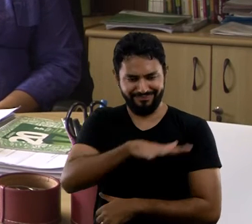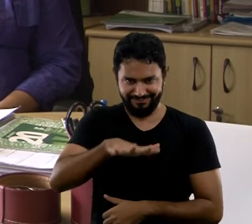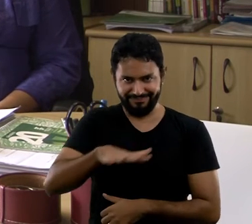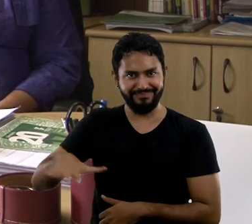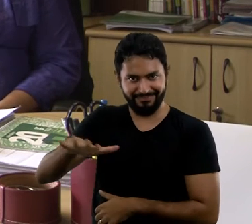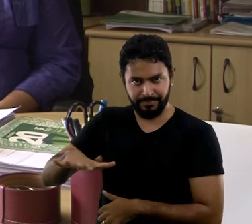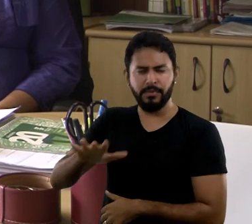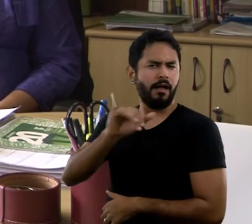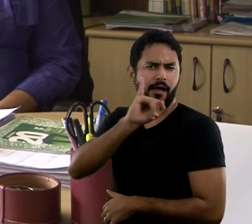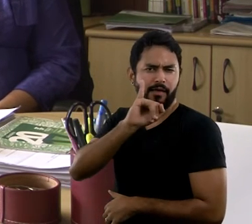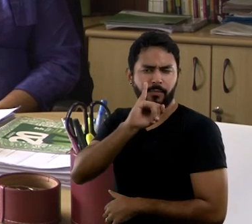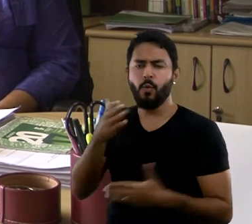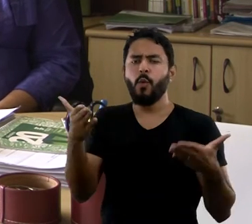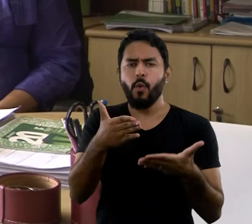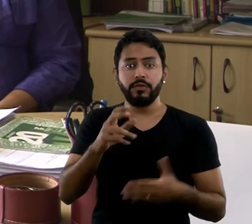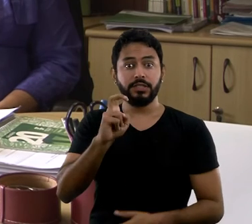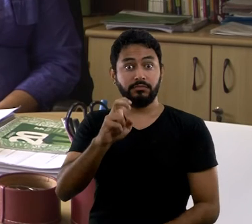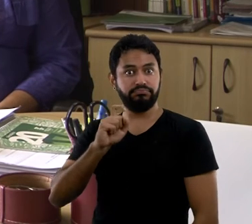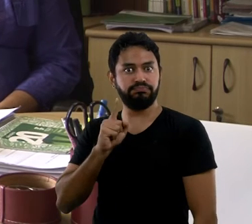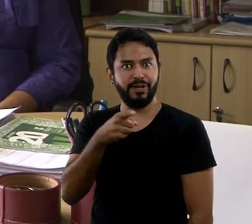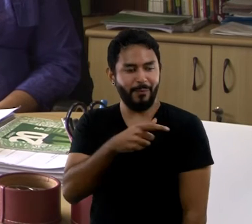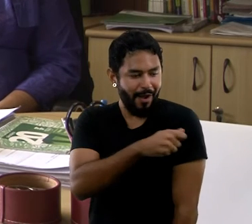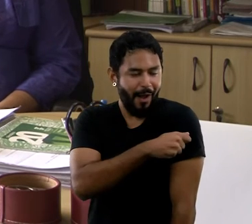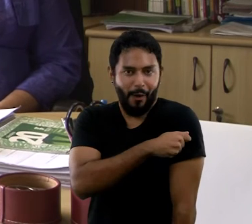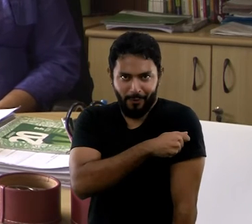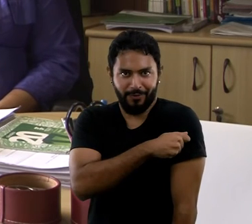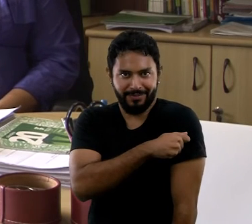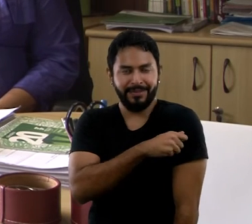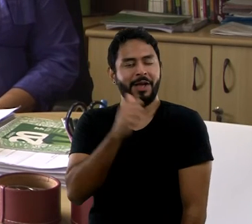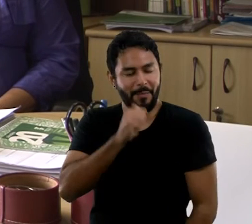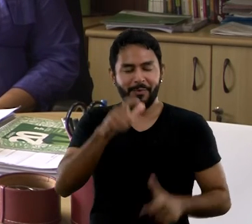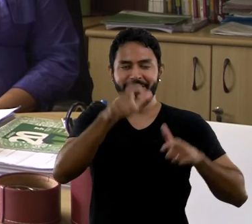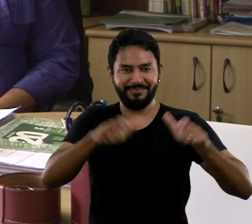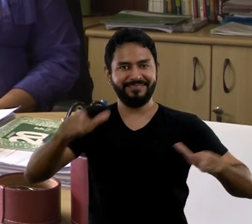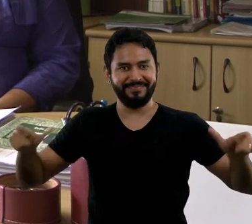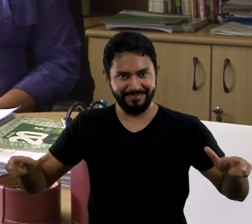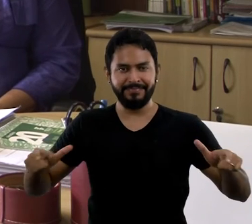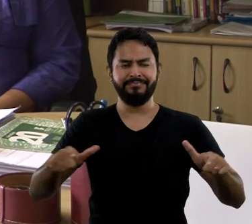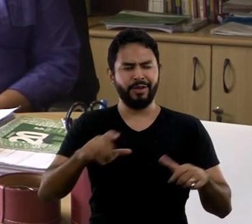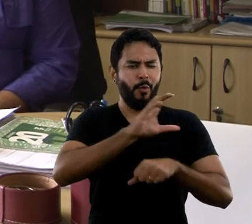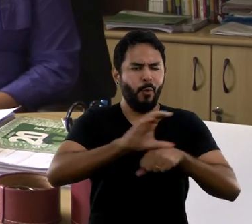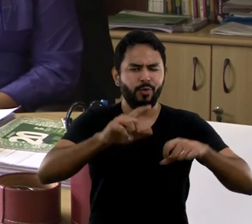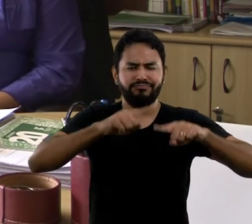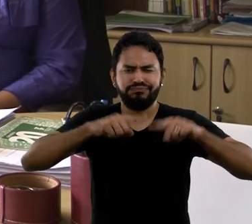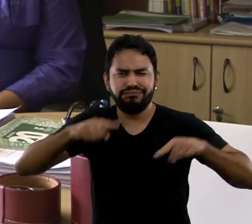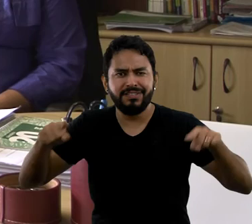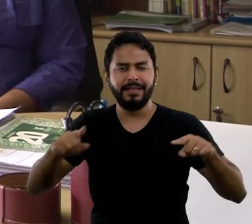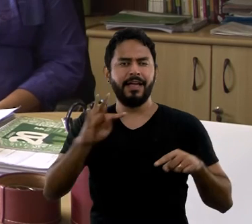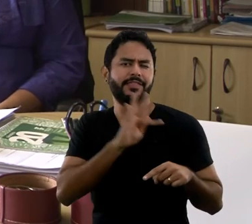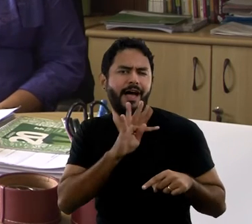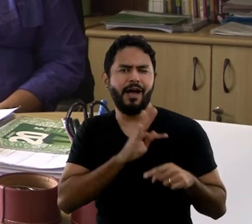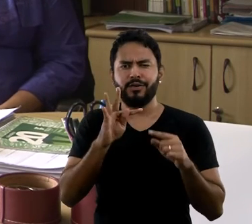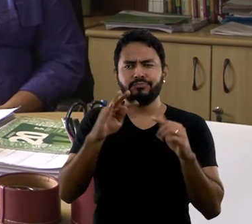hoje mais de 5 mil estudantes que são mulheres dos diversos cursos técnicos e superiores. Isso